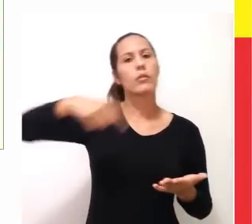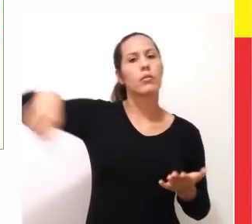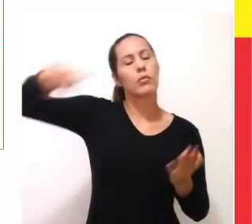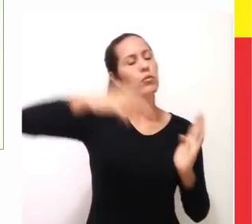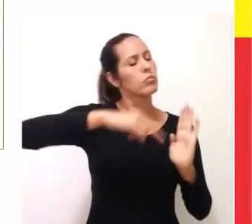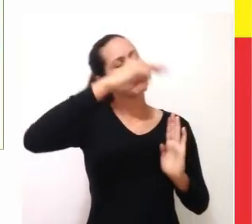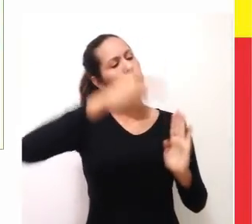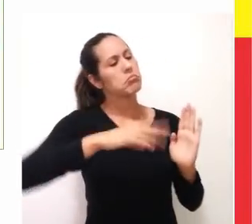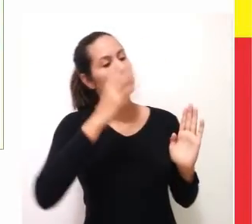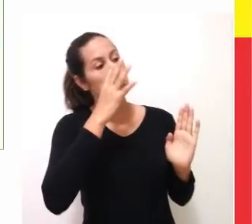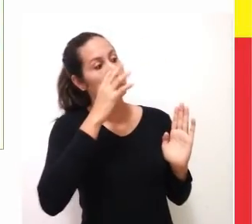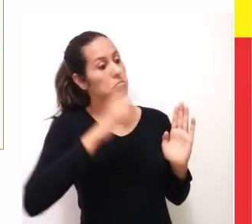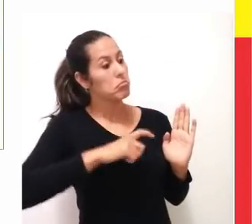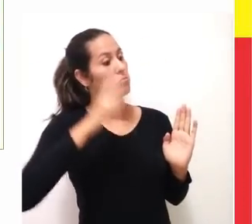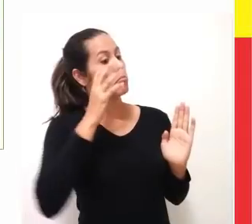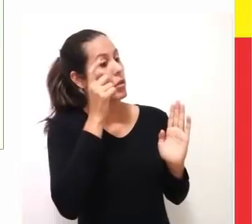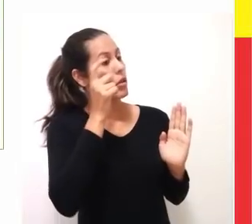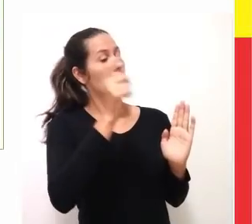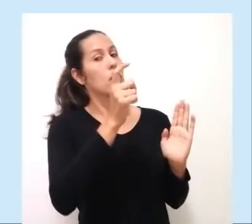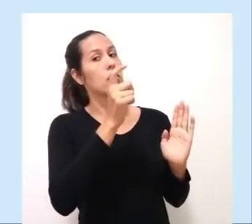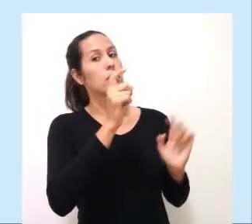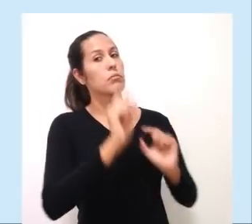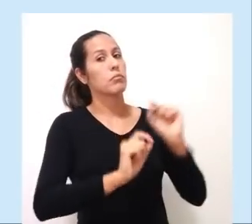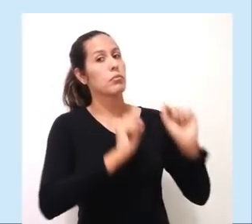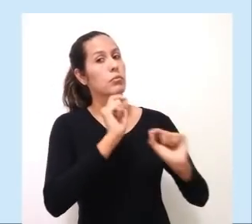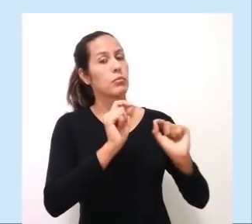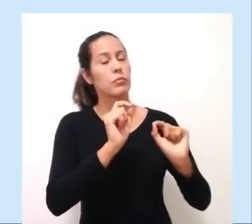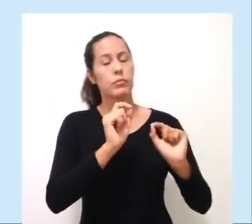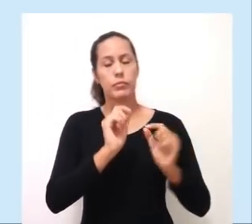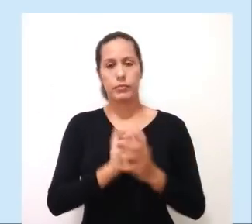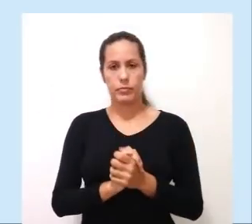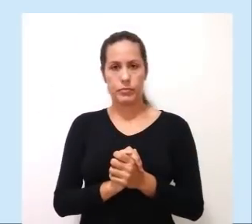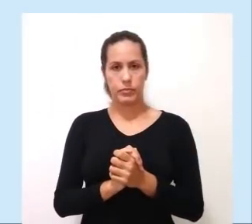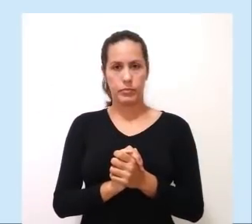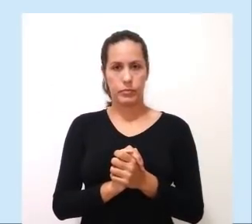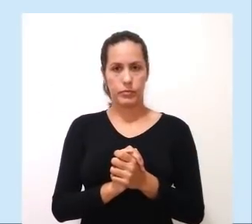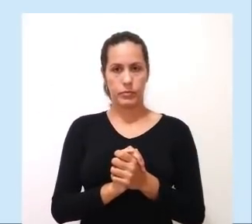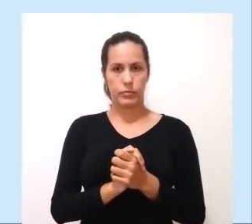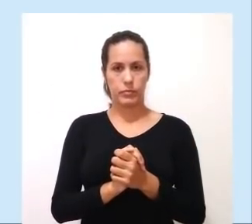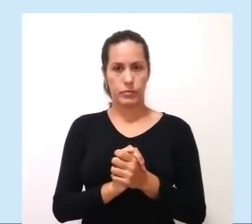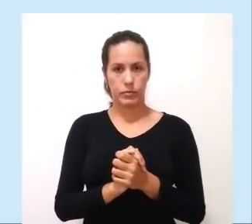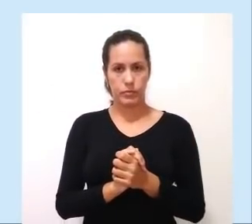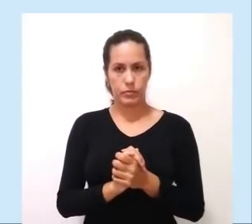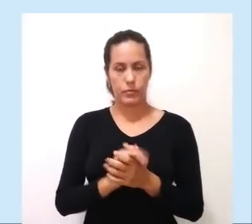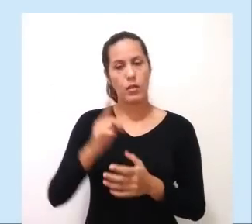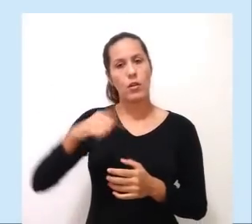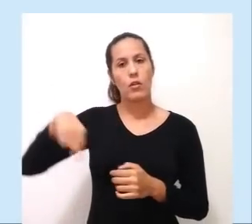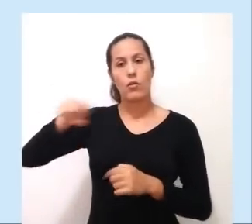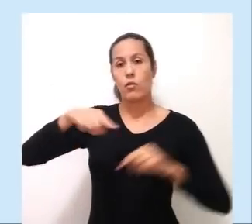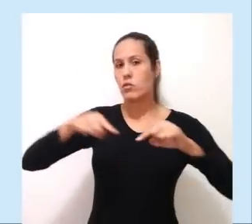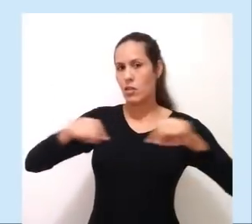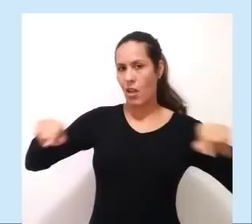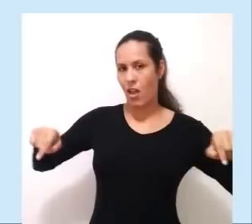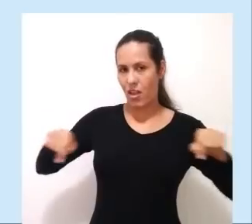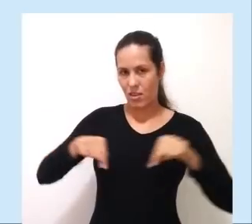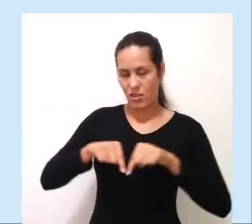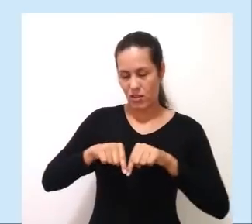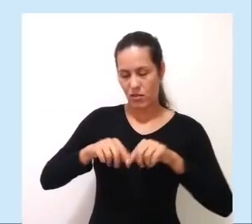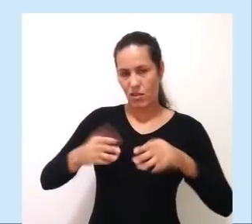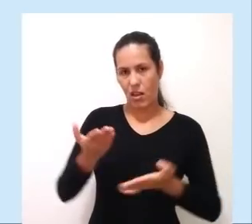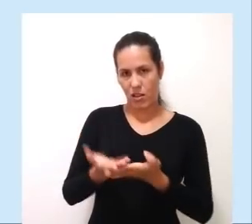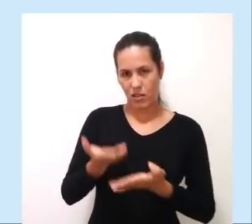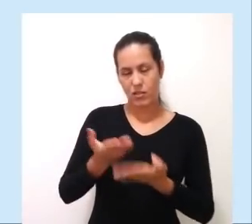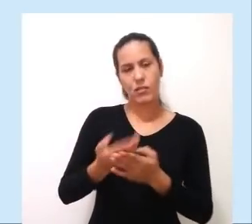de consumo do grande público. Eita, o que seria isso? Seria justamente o seguinte: quando forem compor em sala